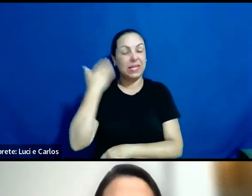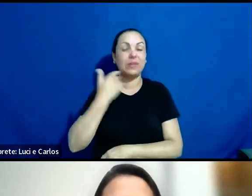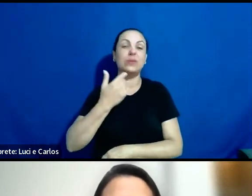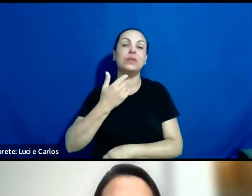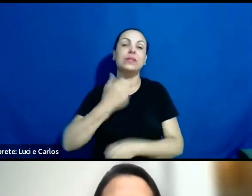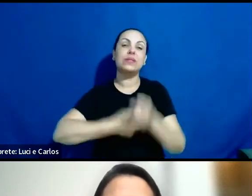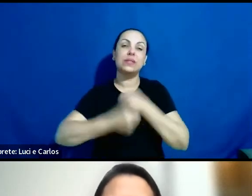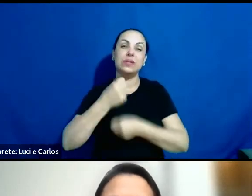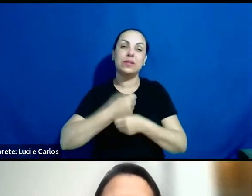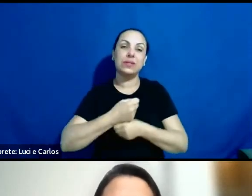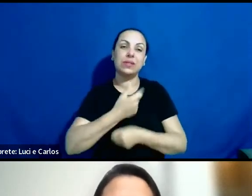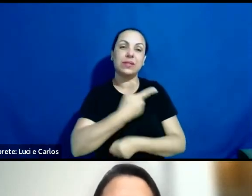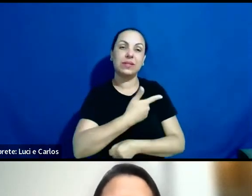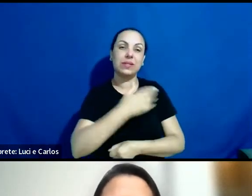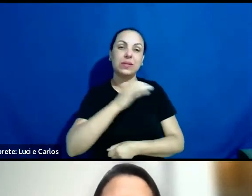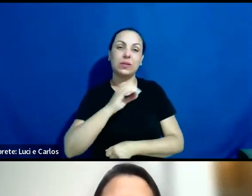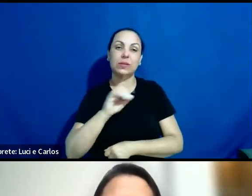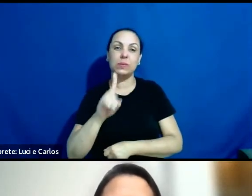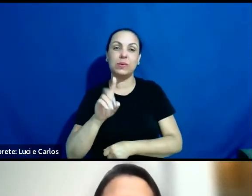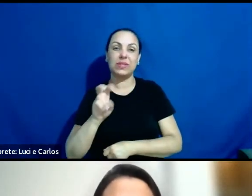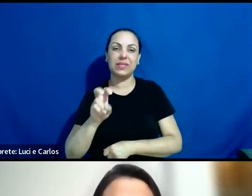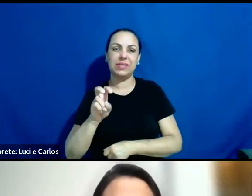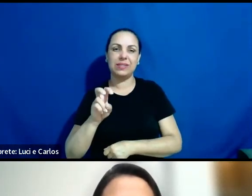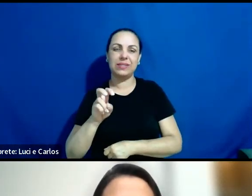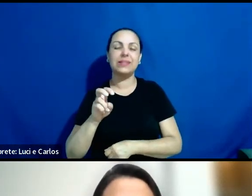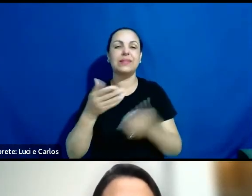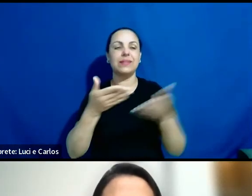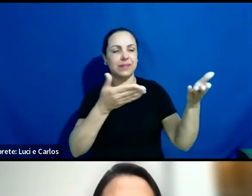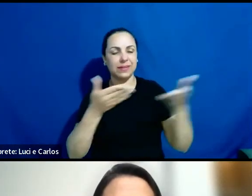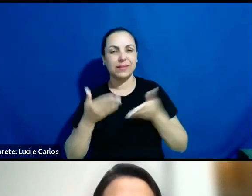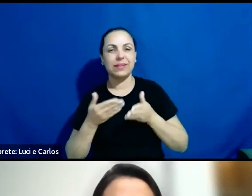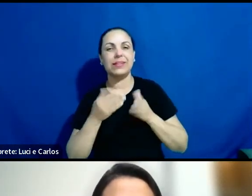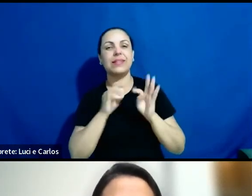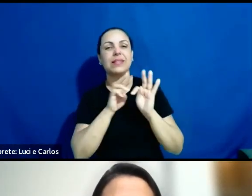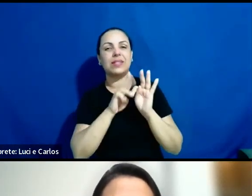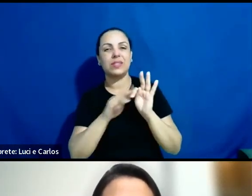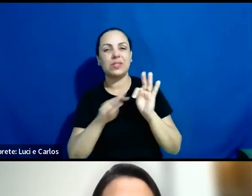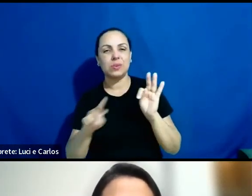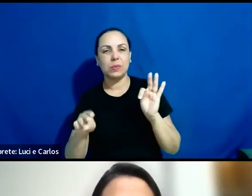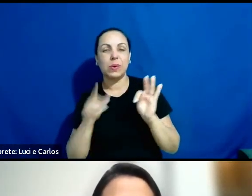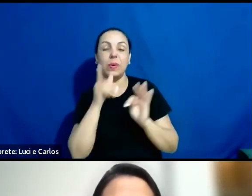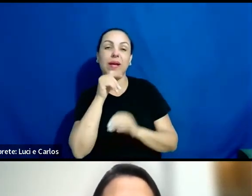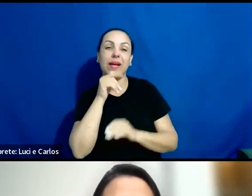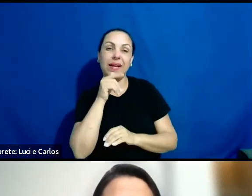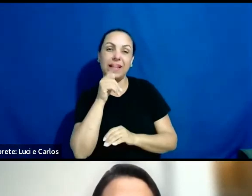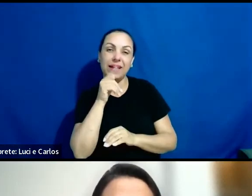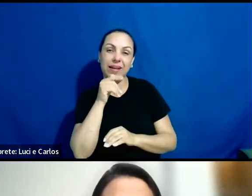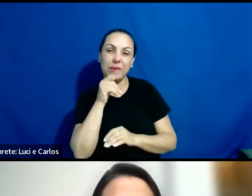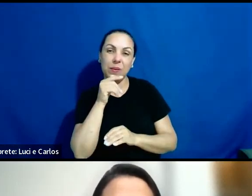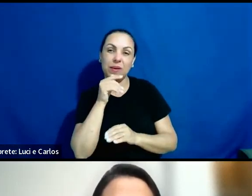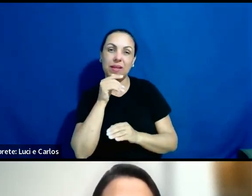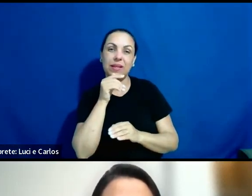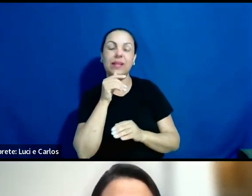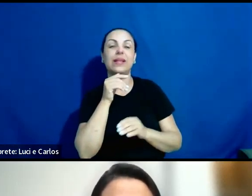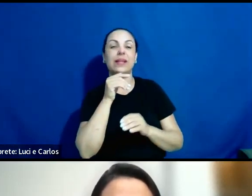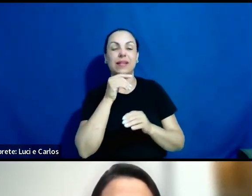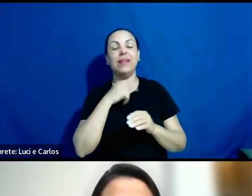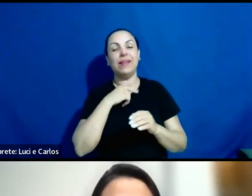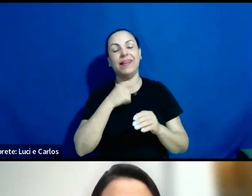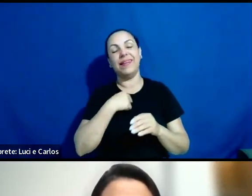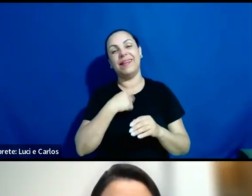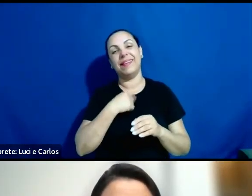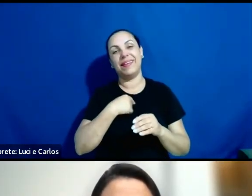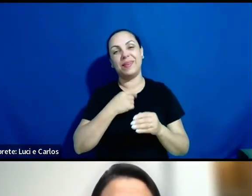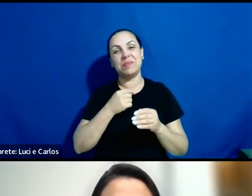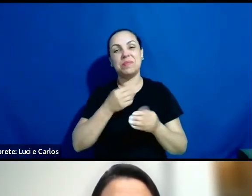2015, eu conheci a água magnetizada da Timol. Em 2005, eu tive o meu primeiro afastamento por auxílio